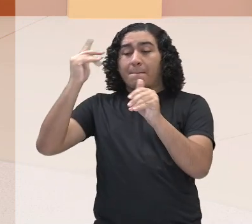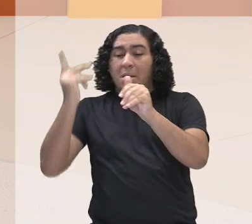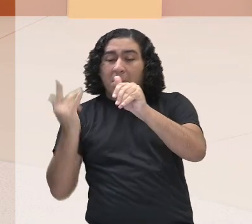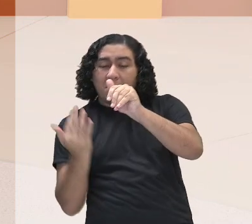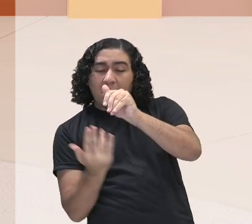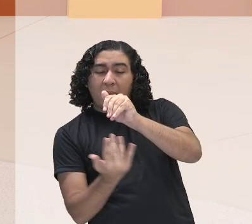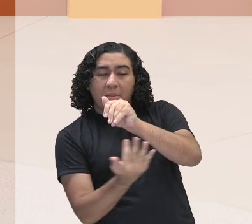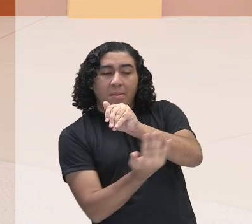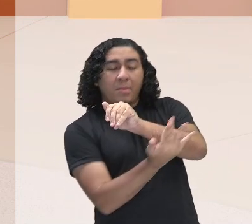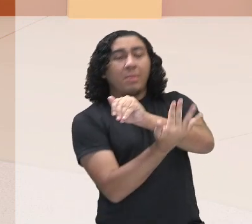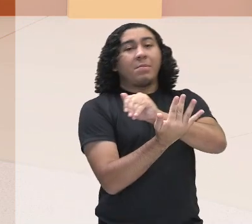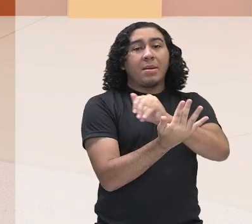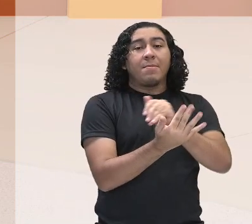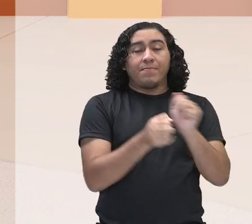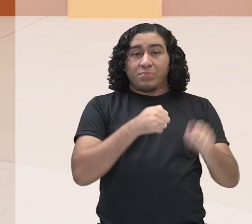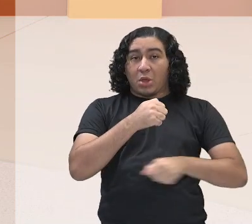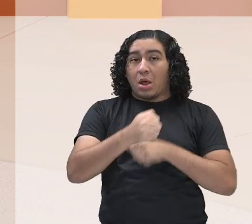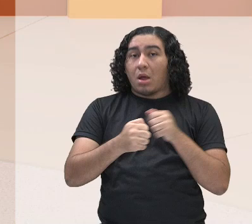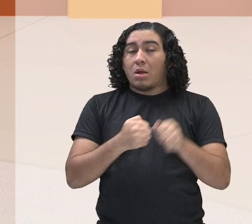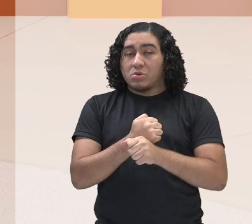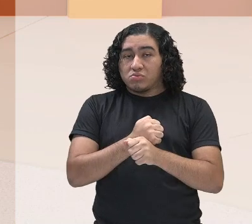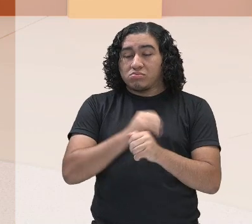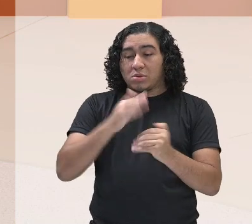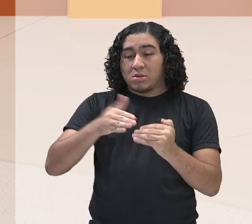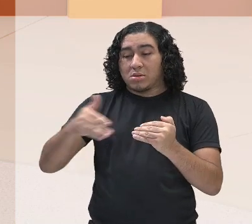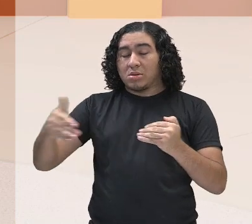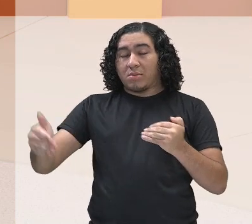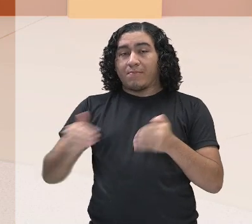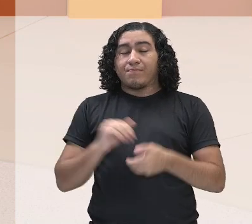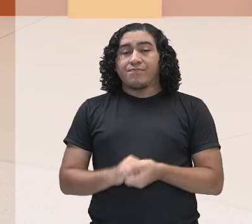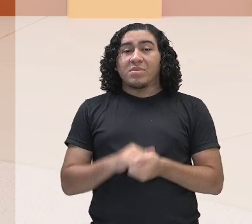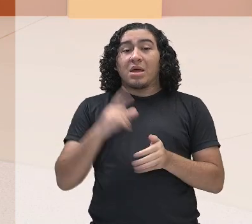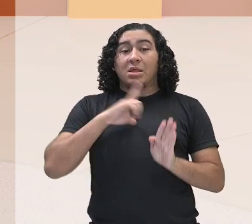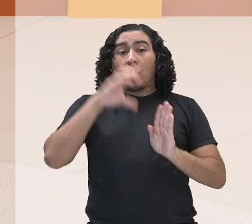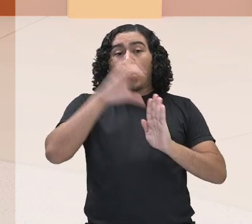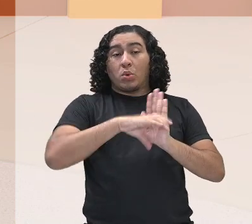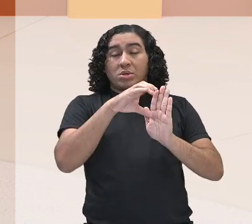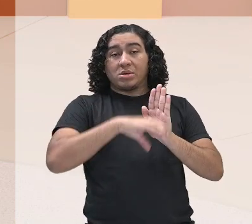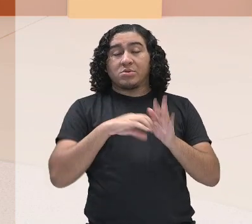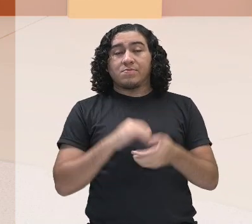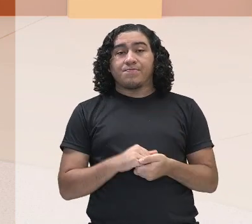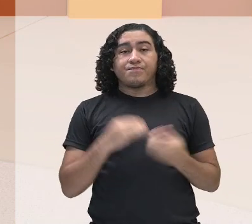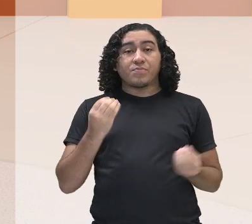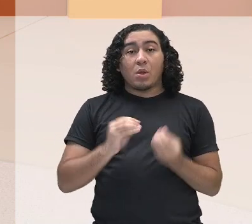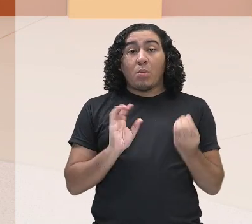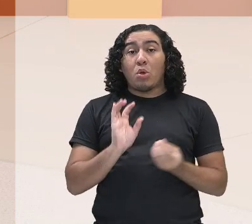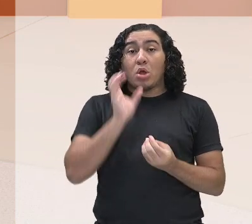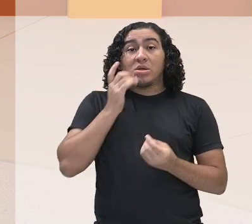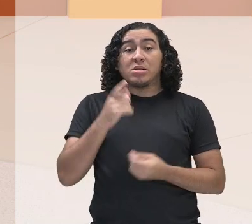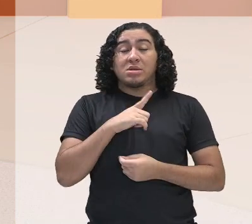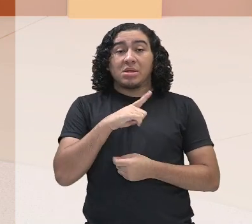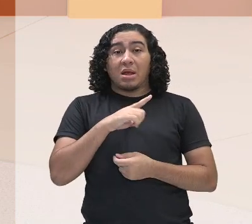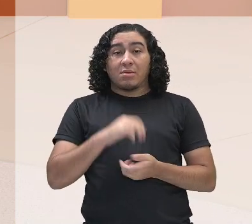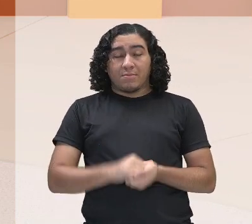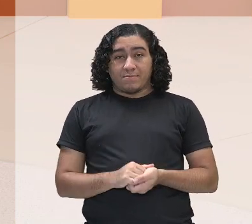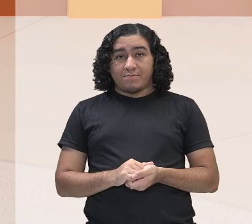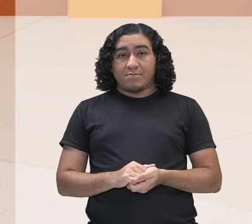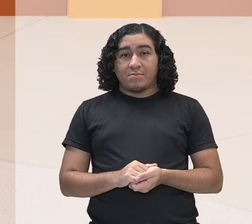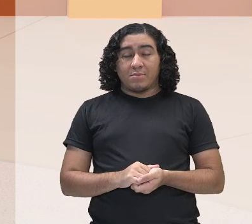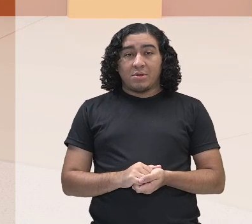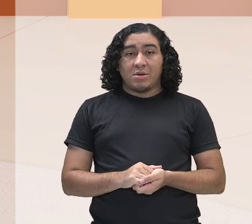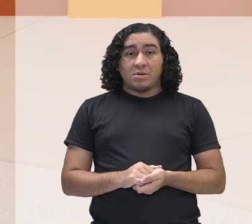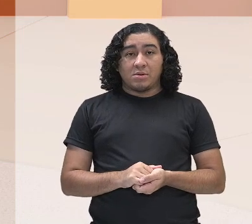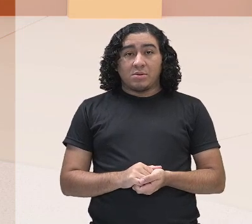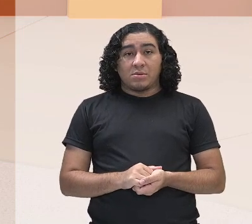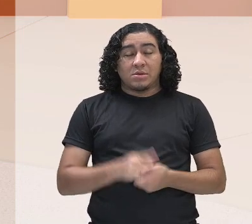né. Então, nós temos aí o conceito para a gente relembrar, que nada mais é que o processo de crescimento das cidades e